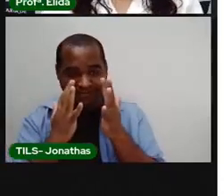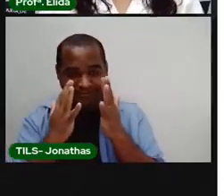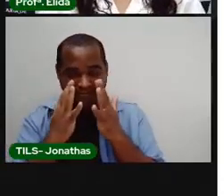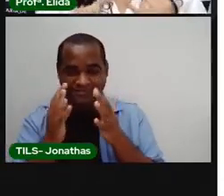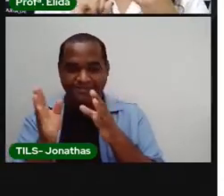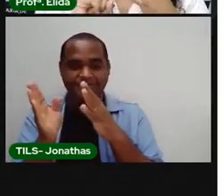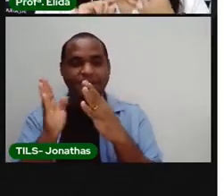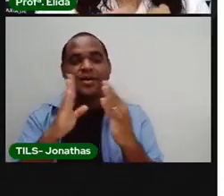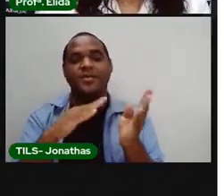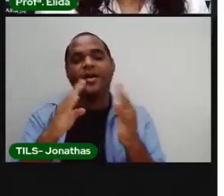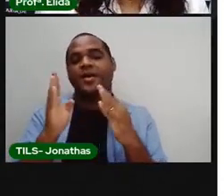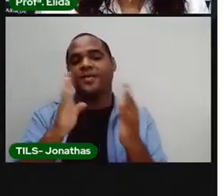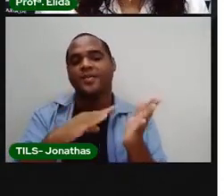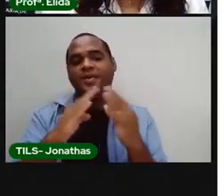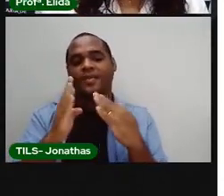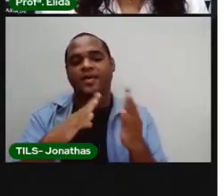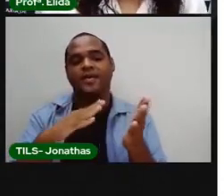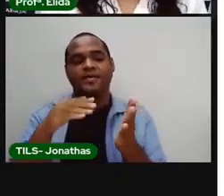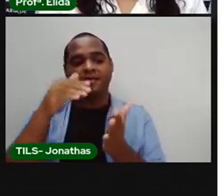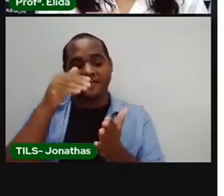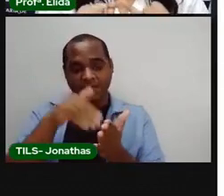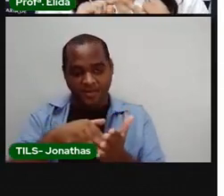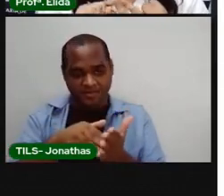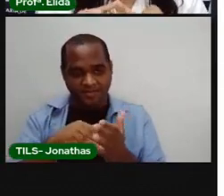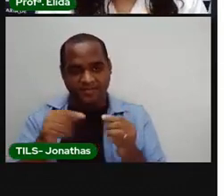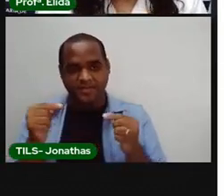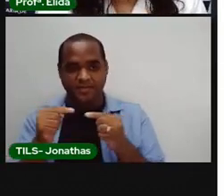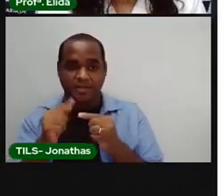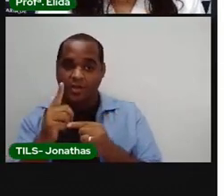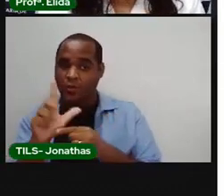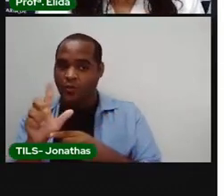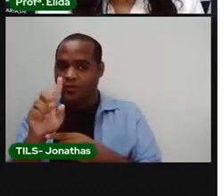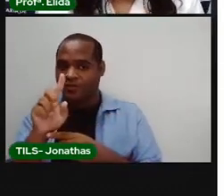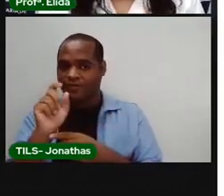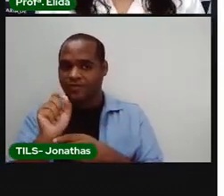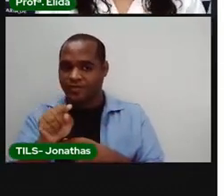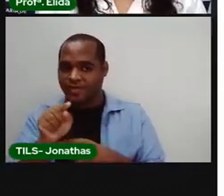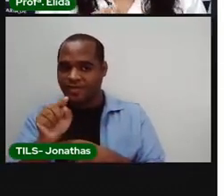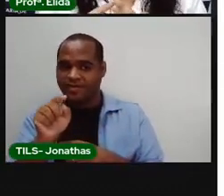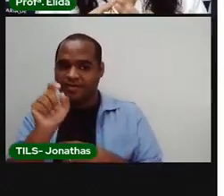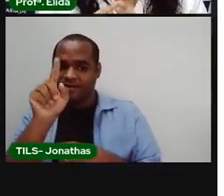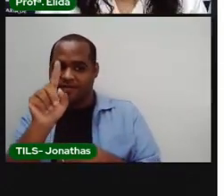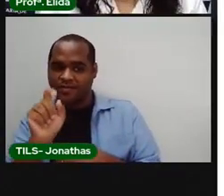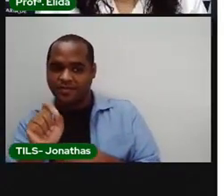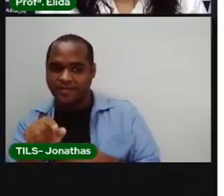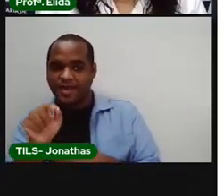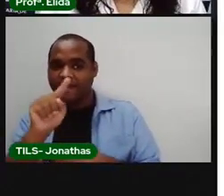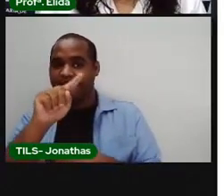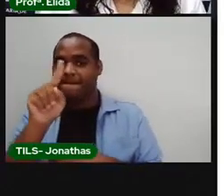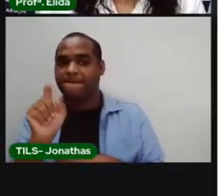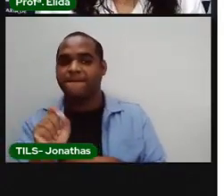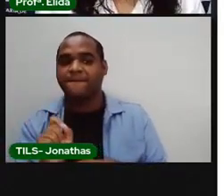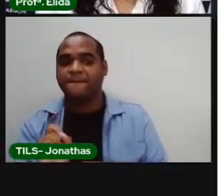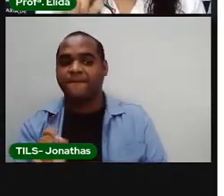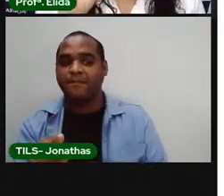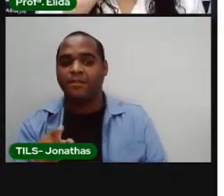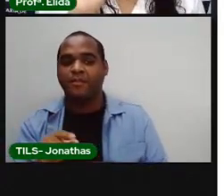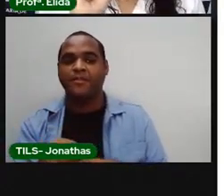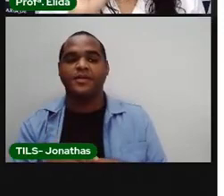no slide, o ponto final, o ponto exclamação e o ponto de